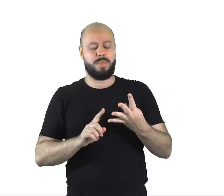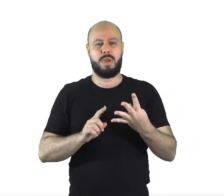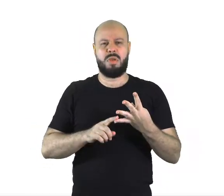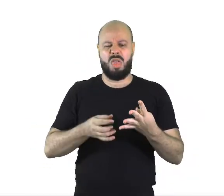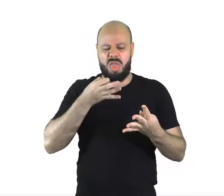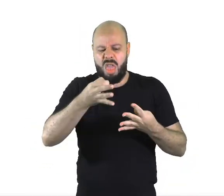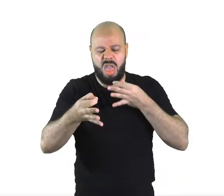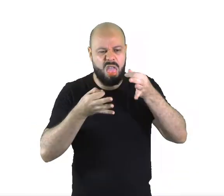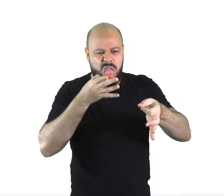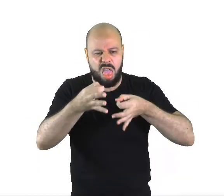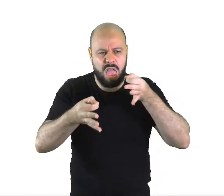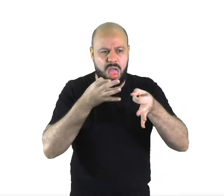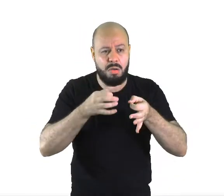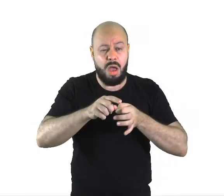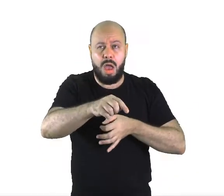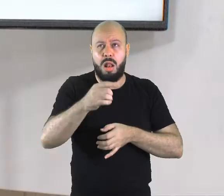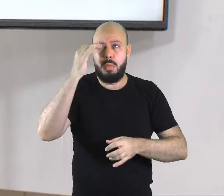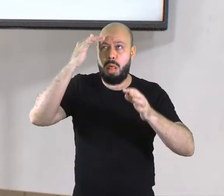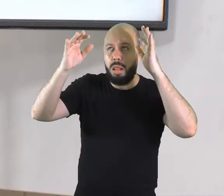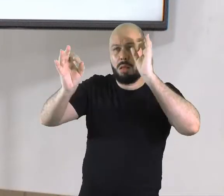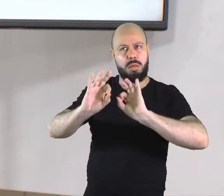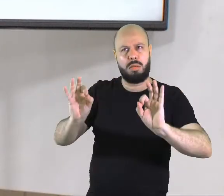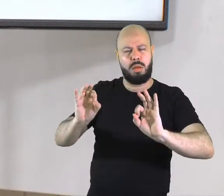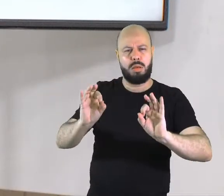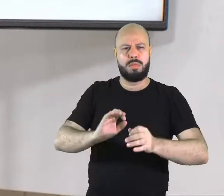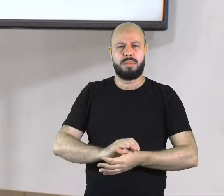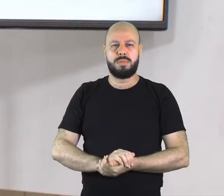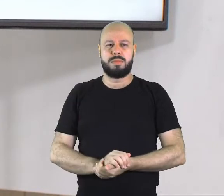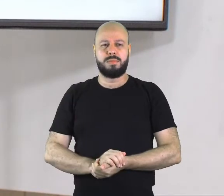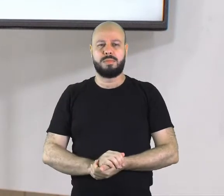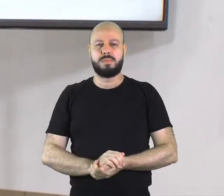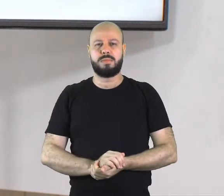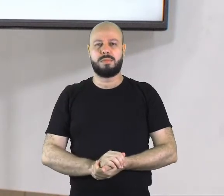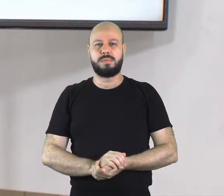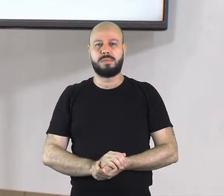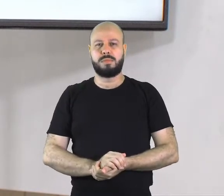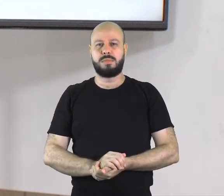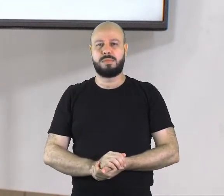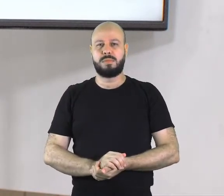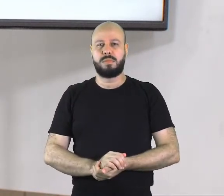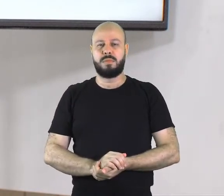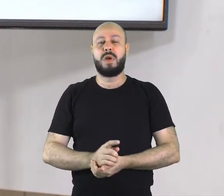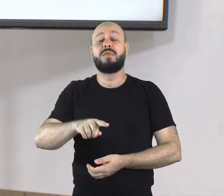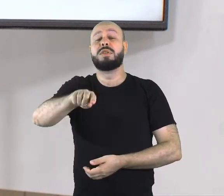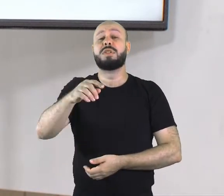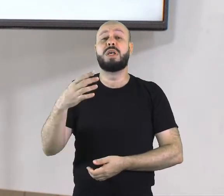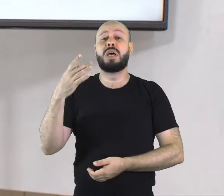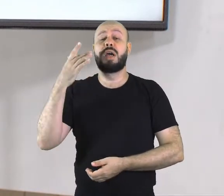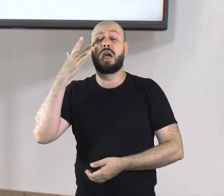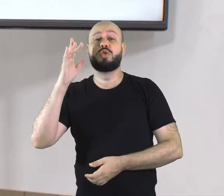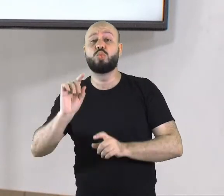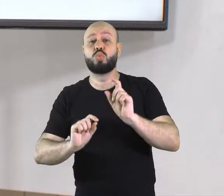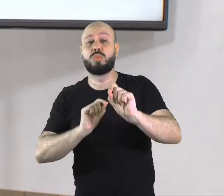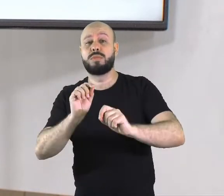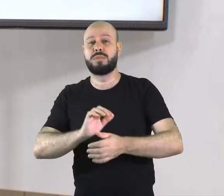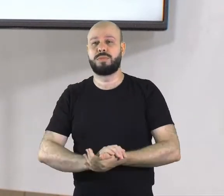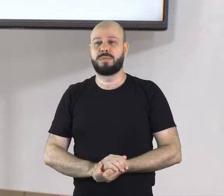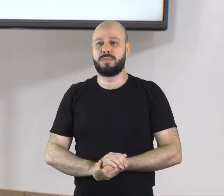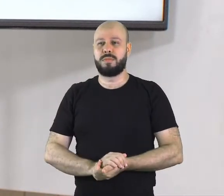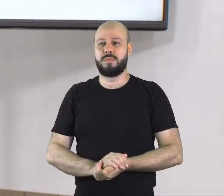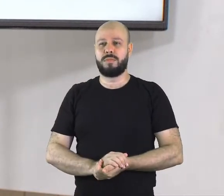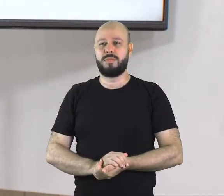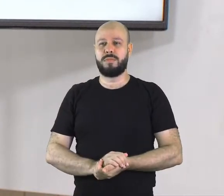de perspectiva do pai. E aí, o que vocês acham? Então, vamos